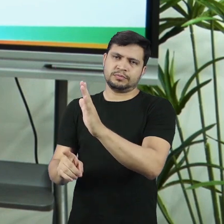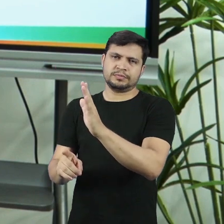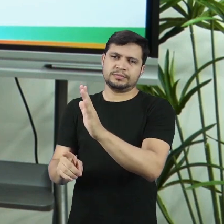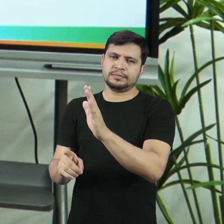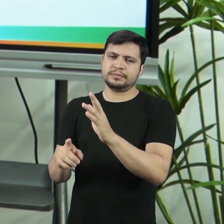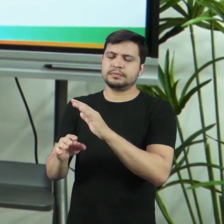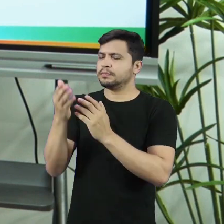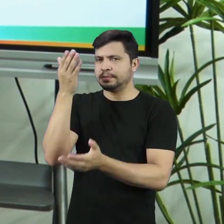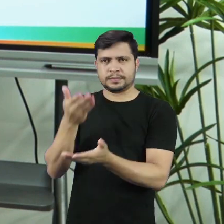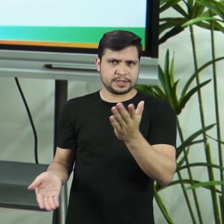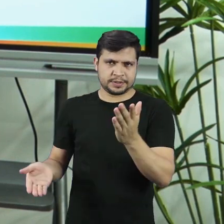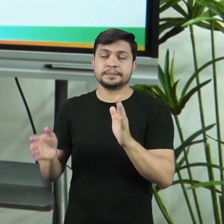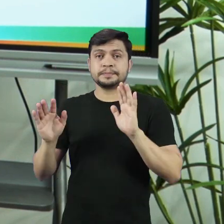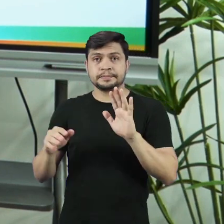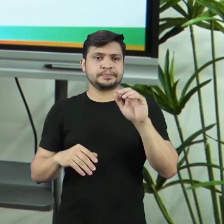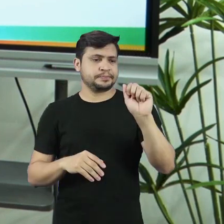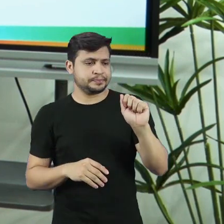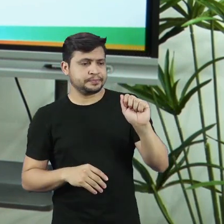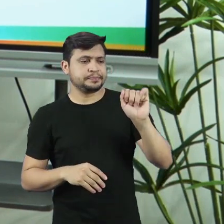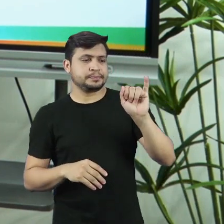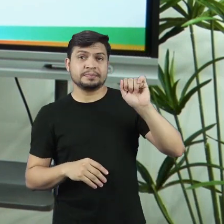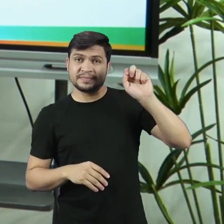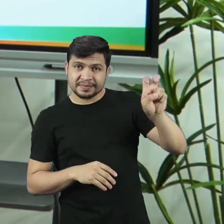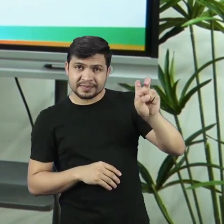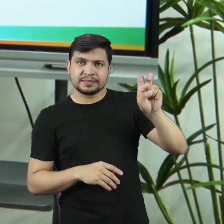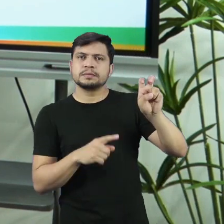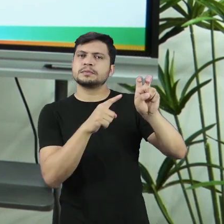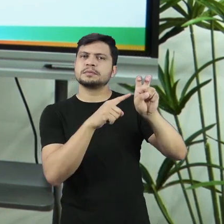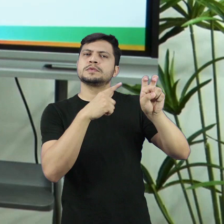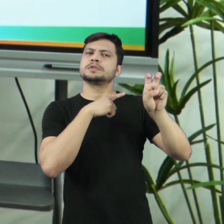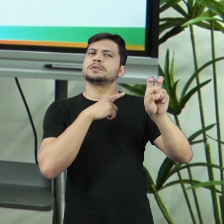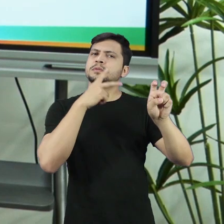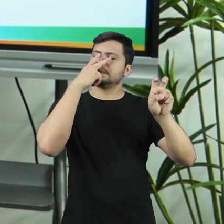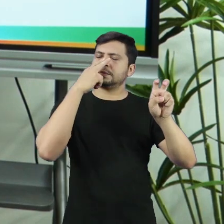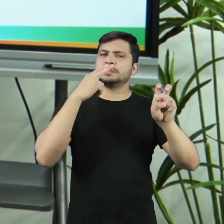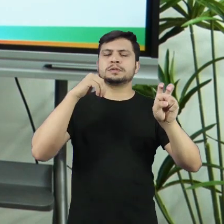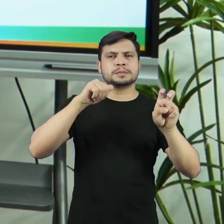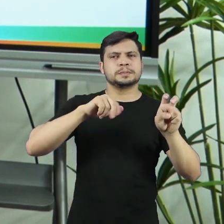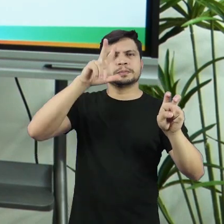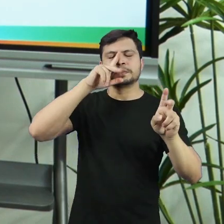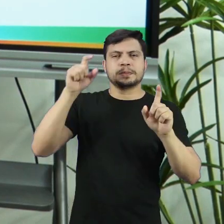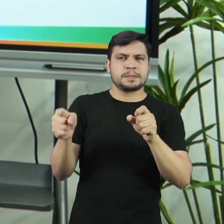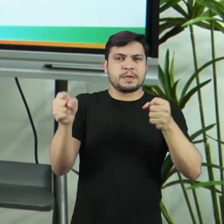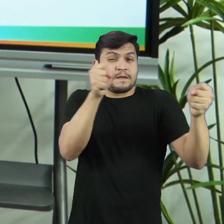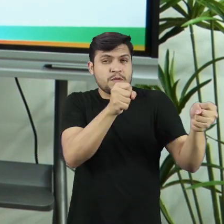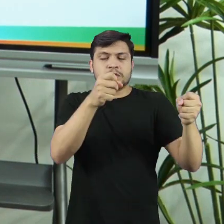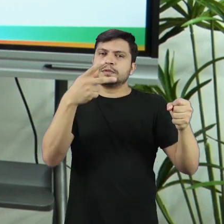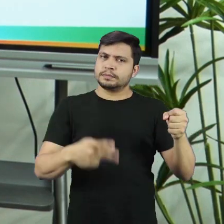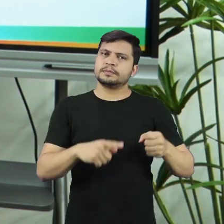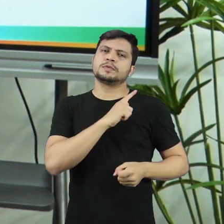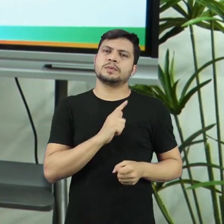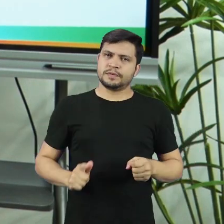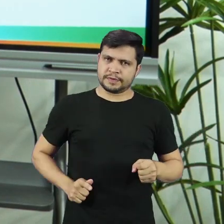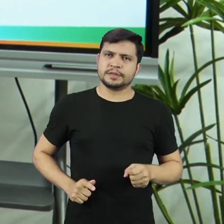A partir do AI-5, há um recrudescimento, há uma maior força dos militares no governo aqui no Brasil. E